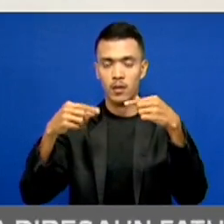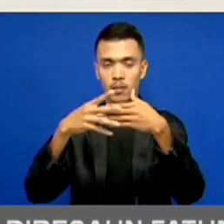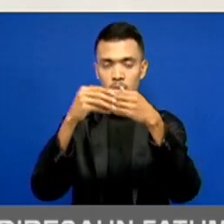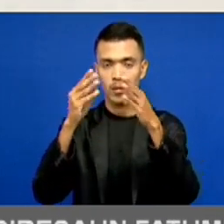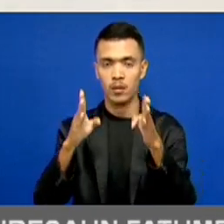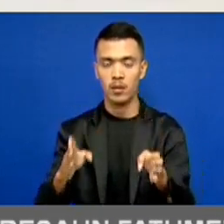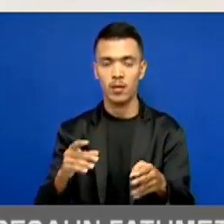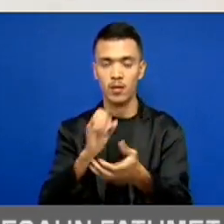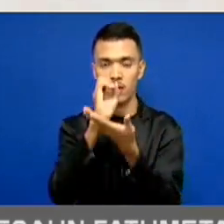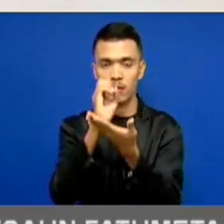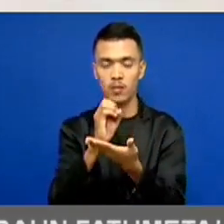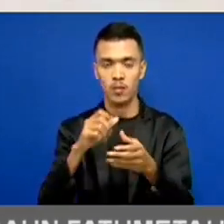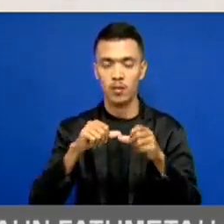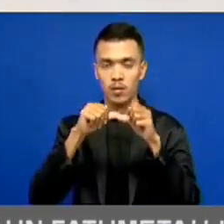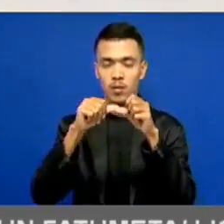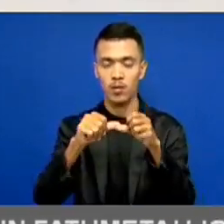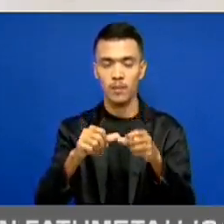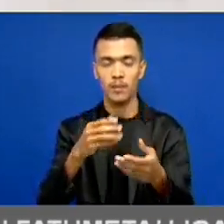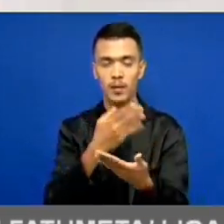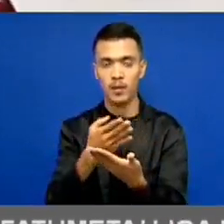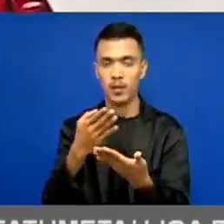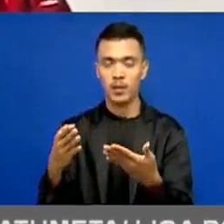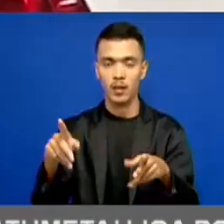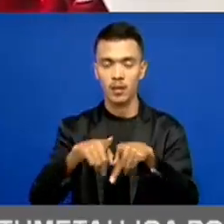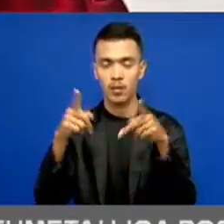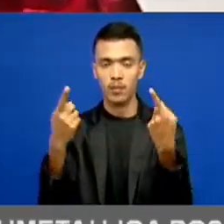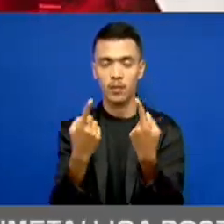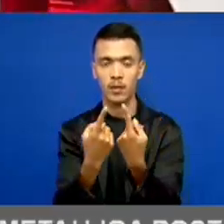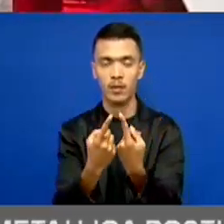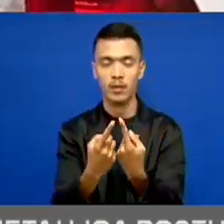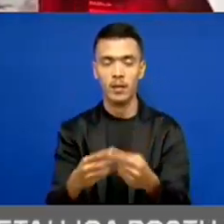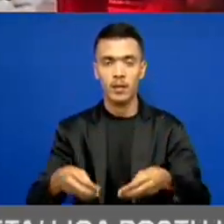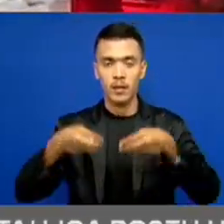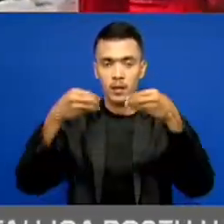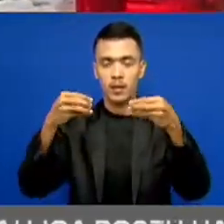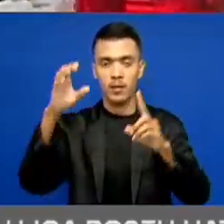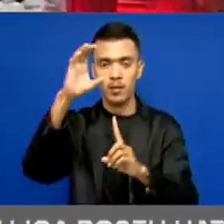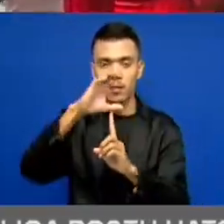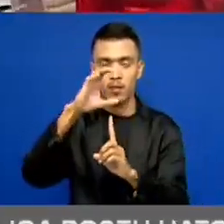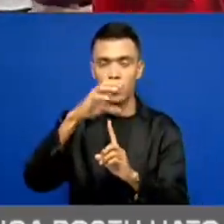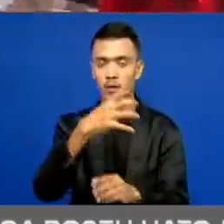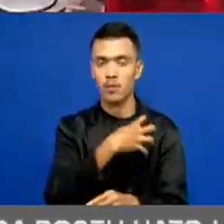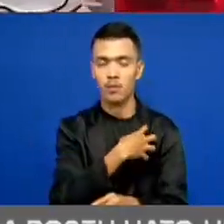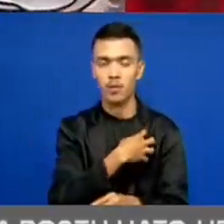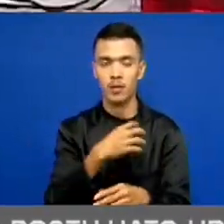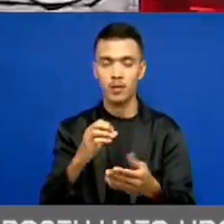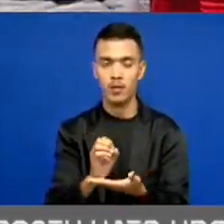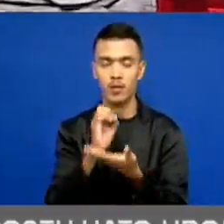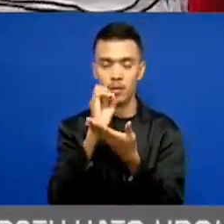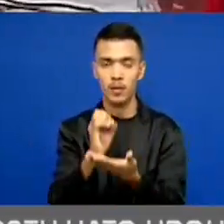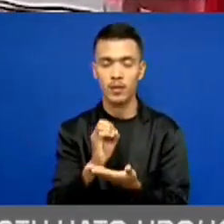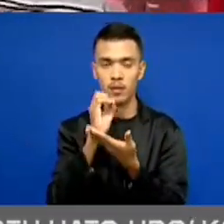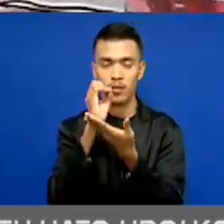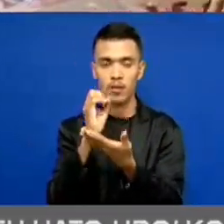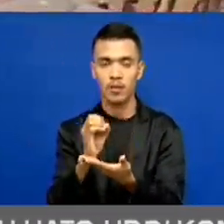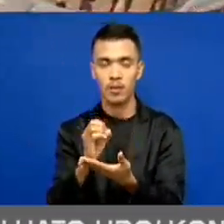continuação. Bebidas aprendidas Hirakne, o PF Companhia Charla Oikusi entrega ona ba comando polícia região administrativa especial